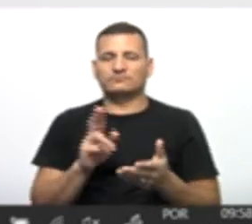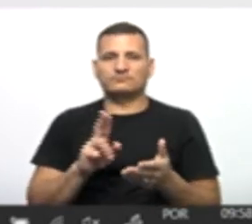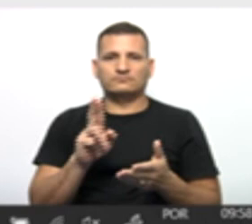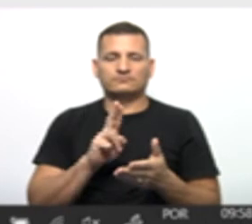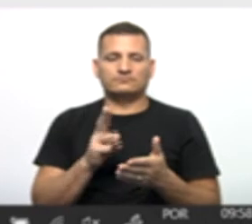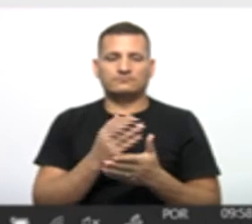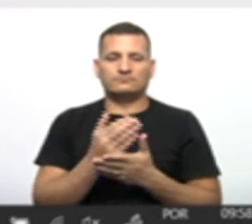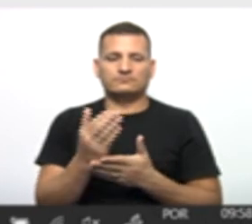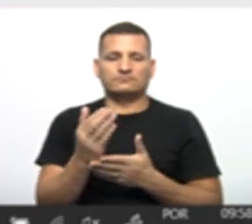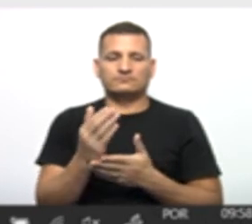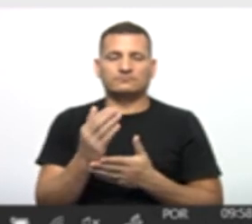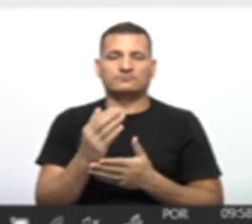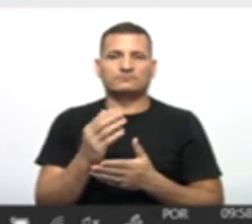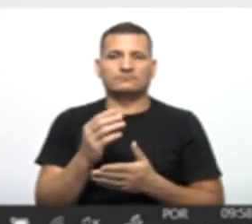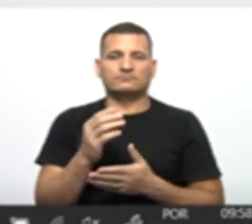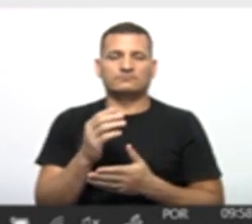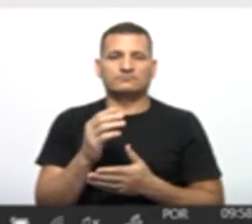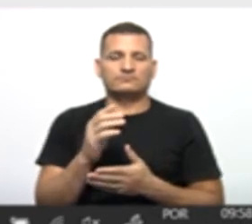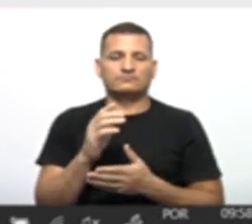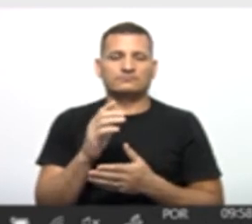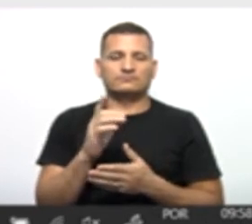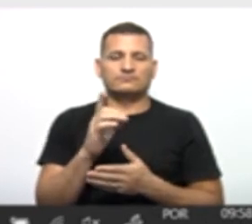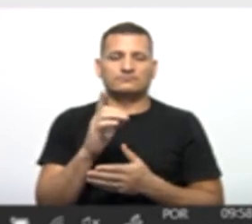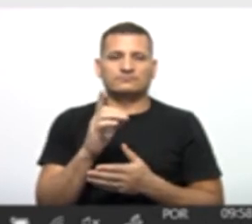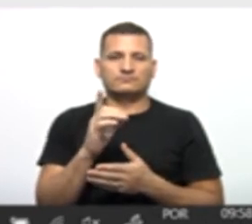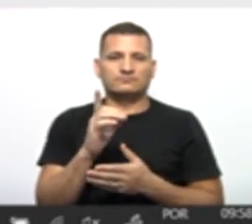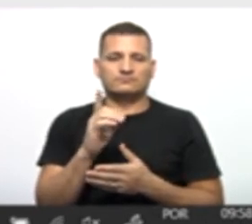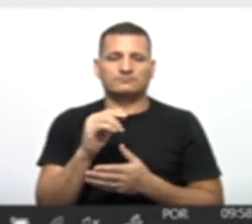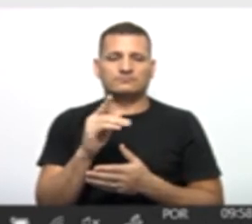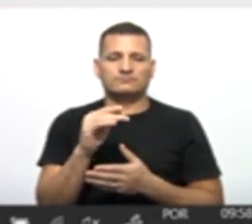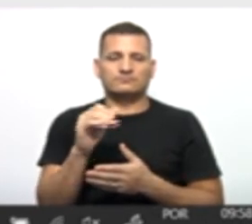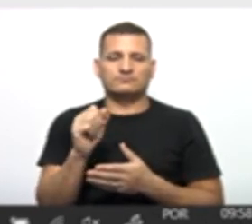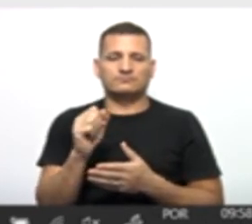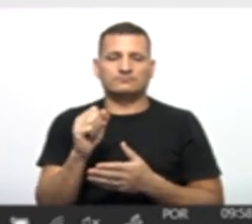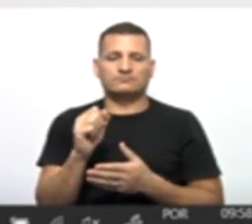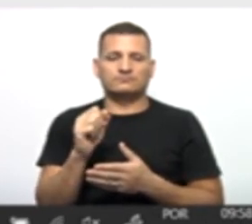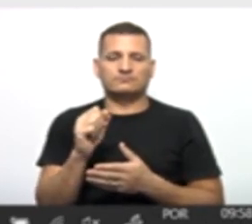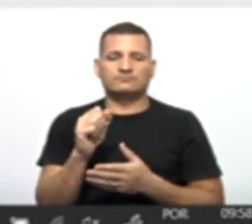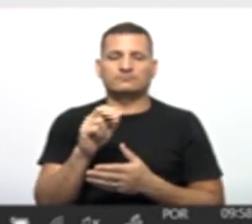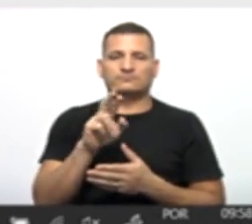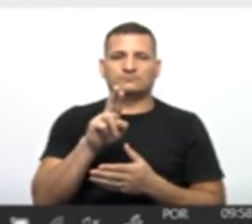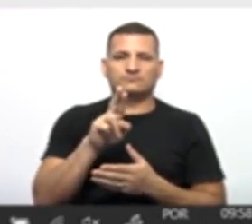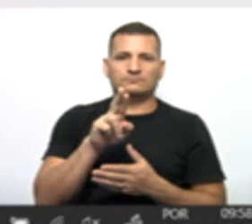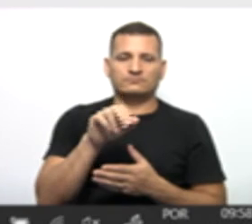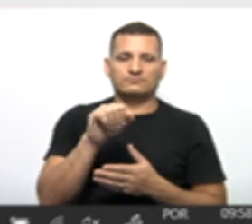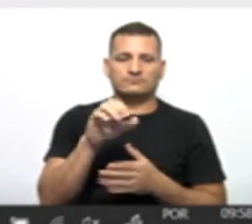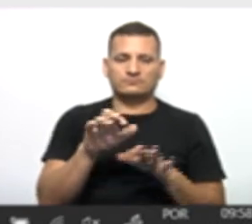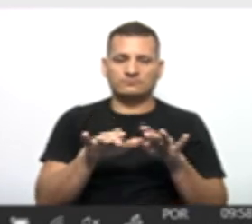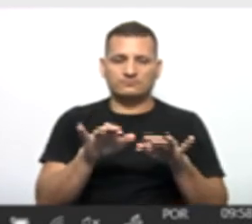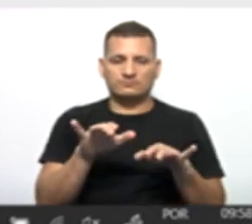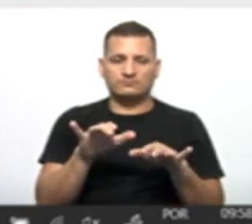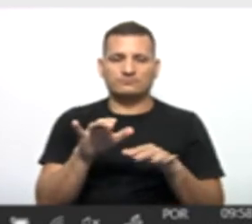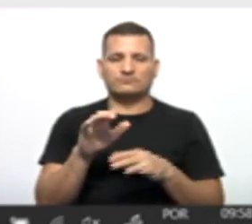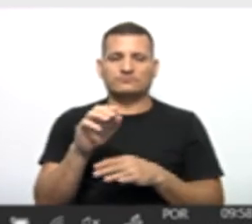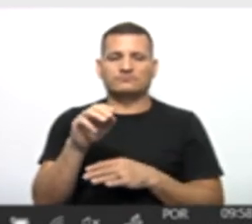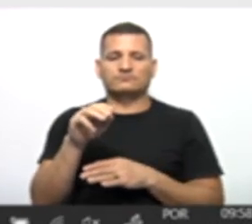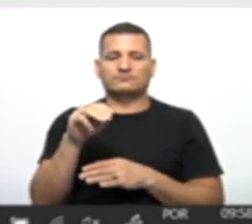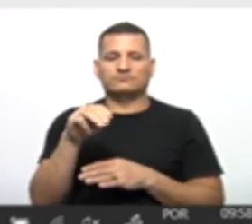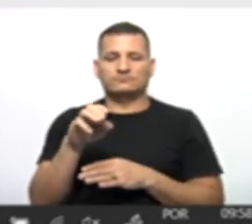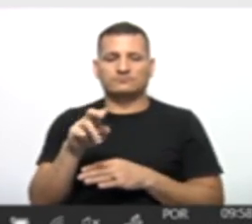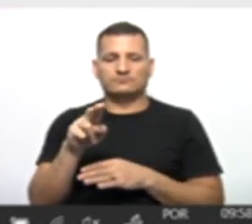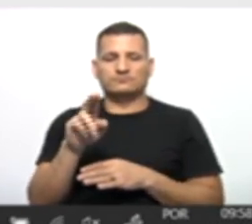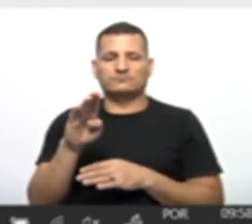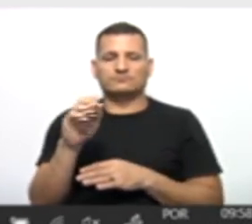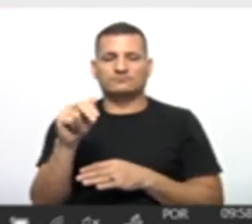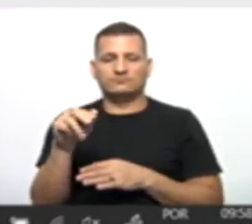dizer que eu quero utilizá-la, né? Então vamos use meu banco, ponto e vírgula, ok.